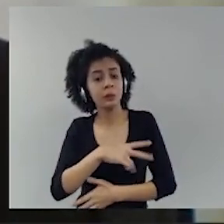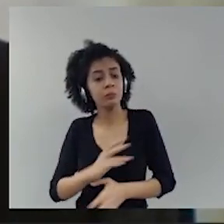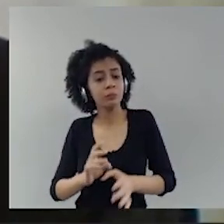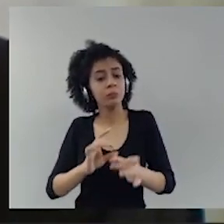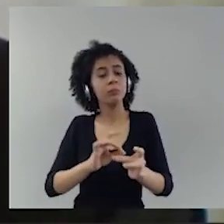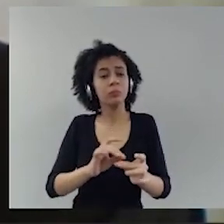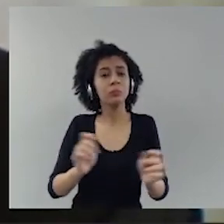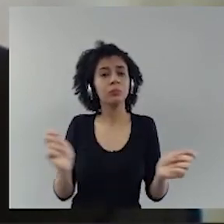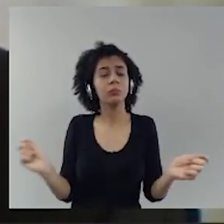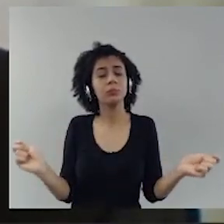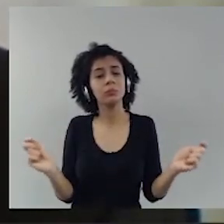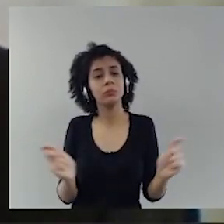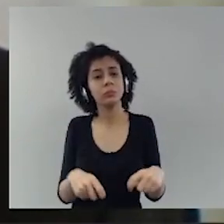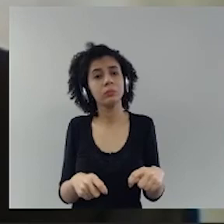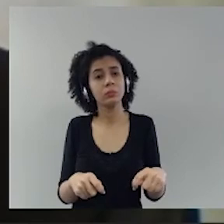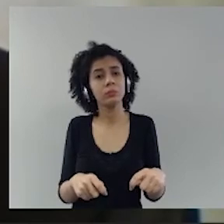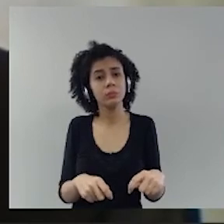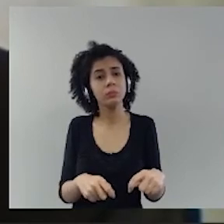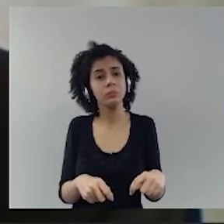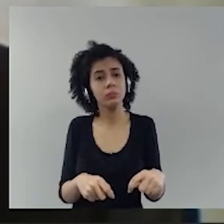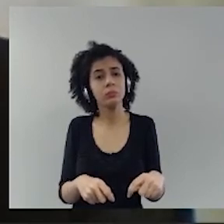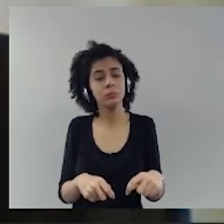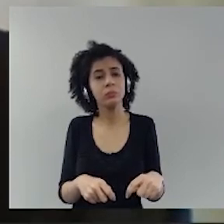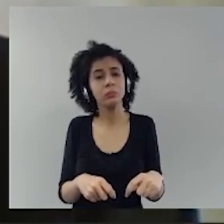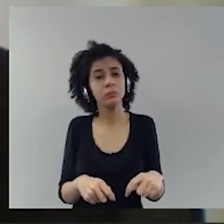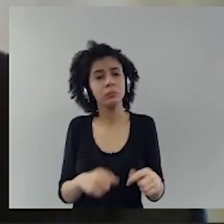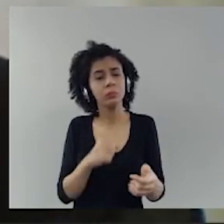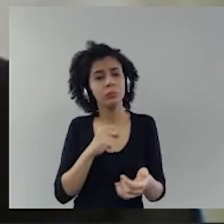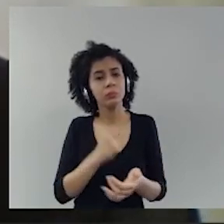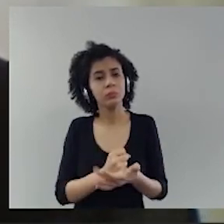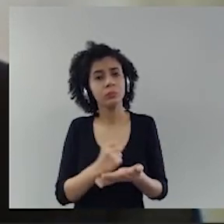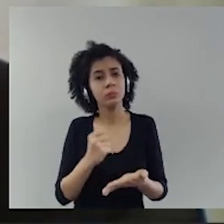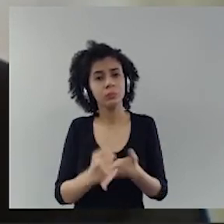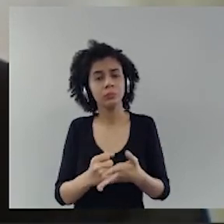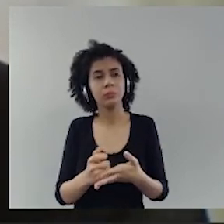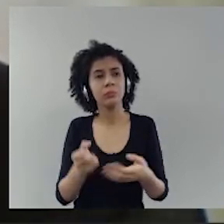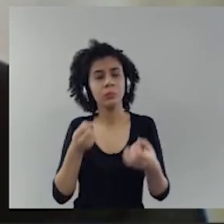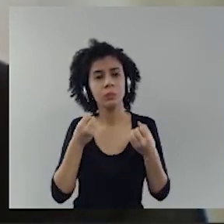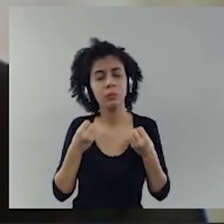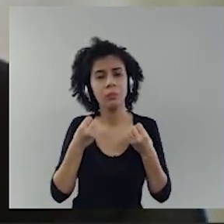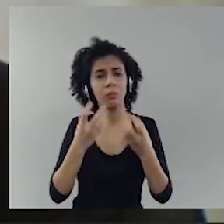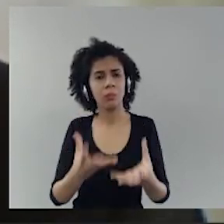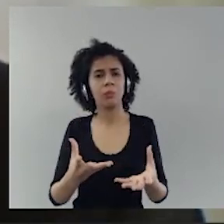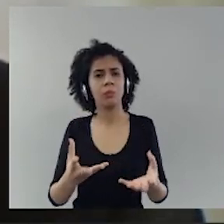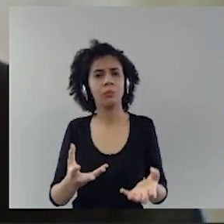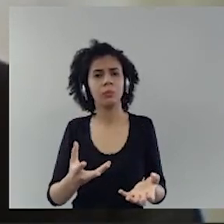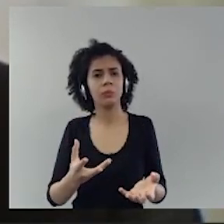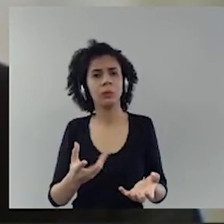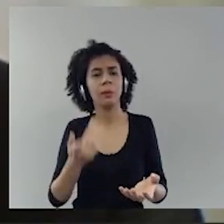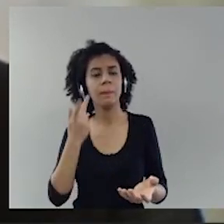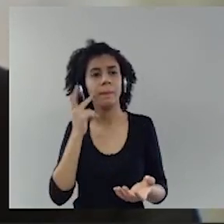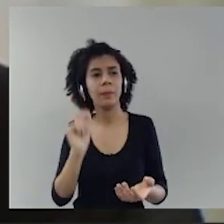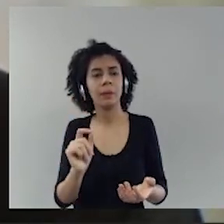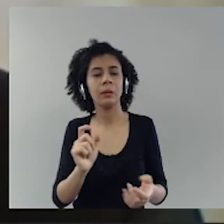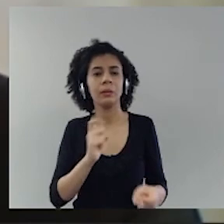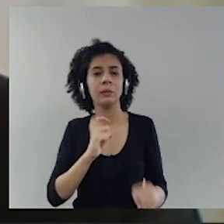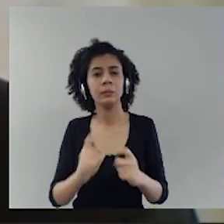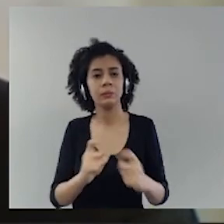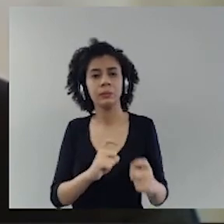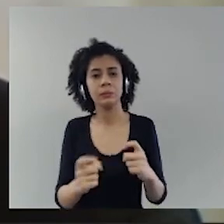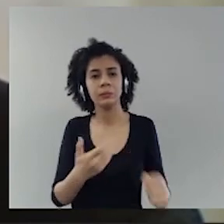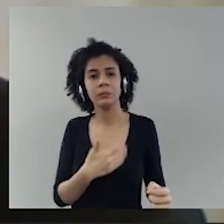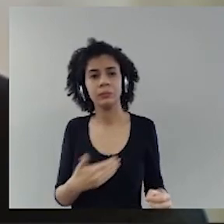com isto propiciem uma contratação eficiente adequada para a